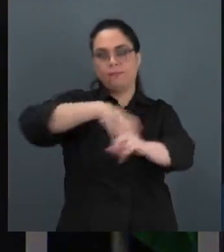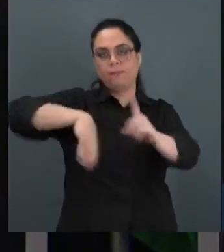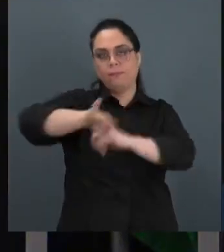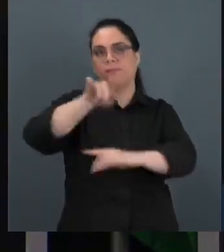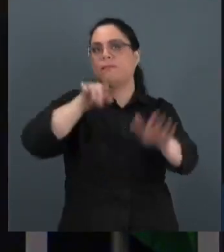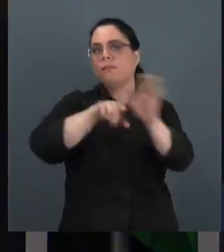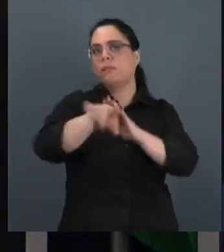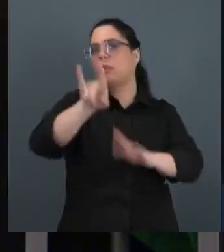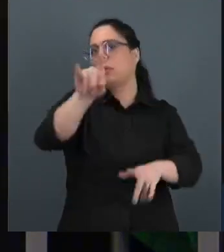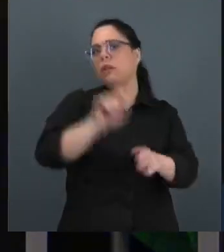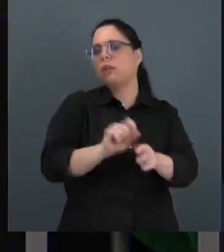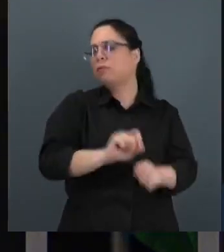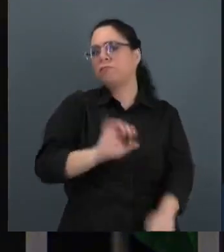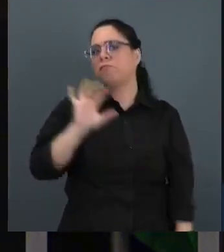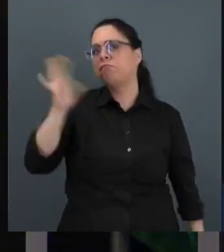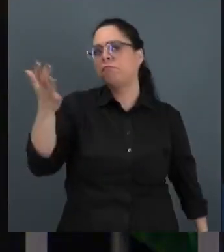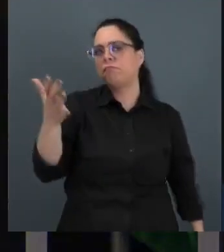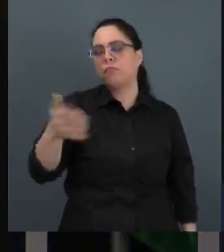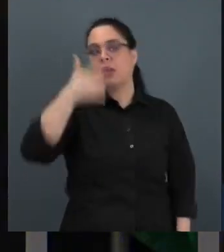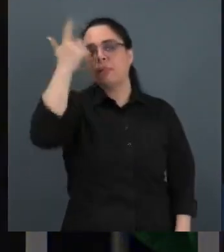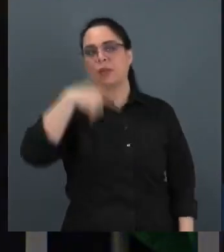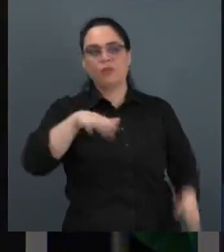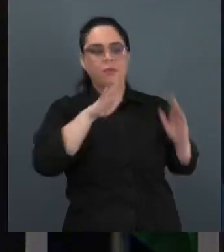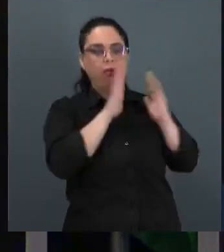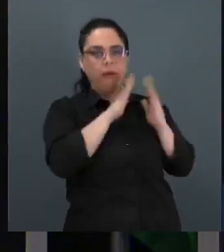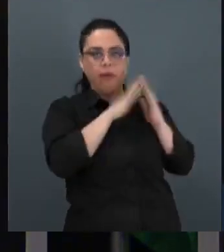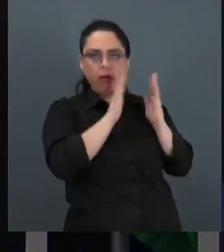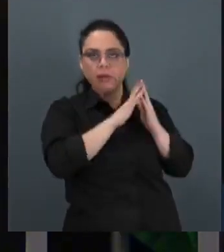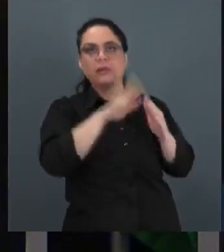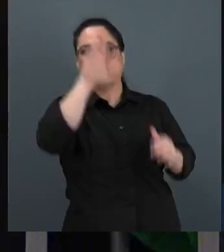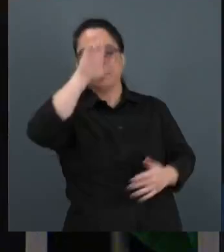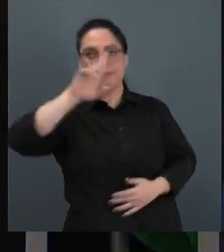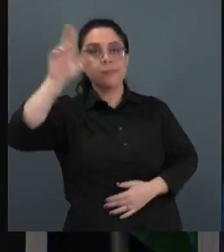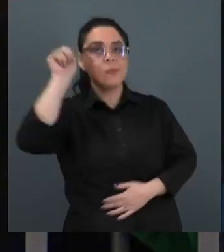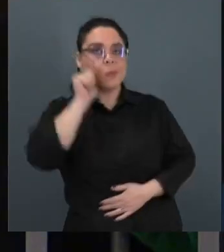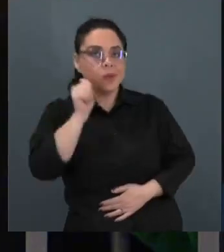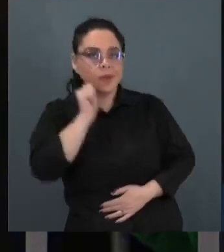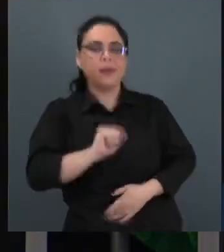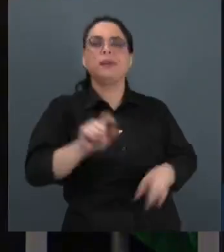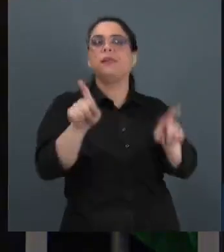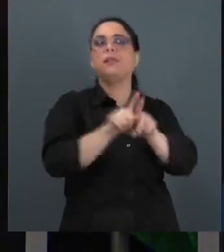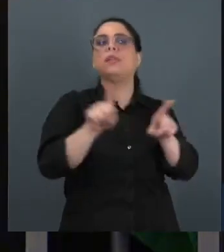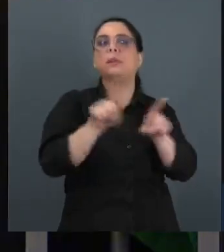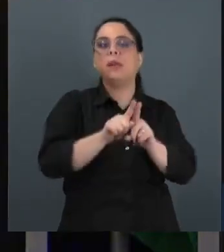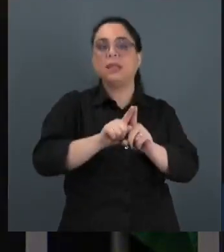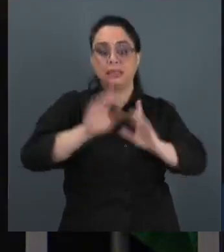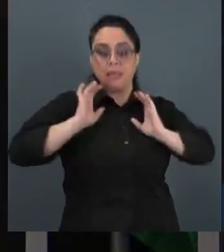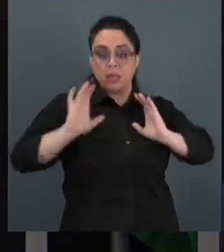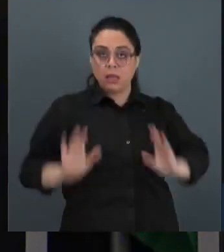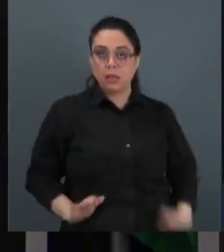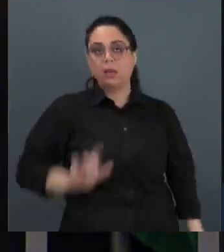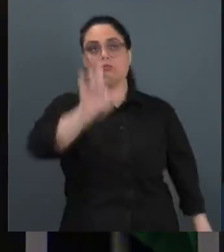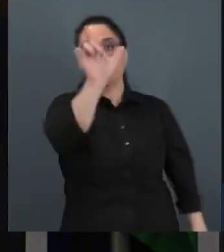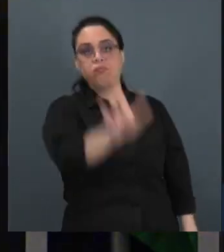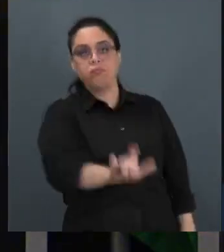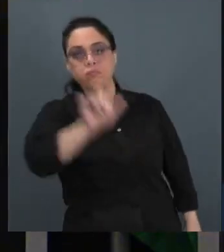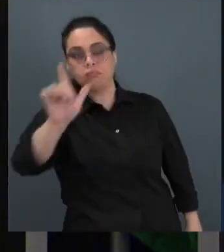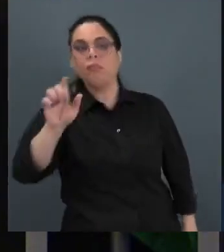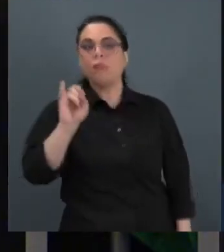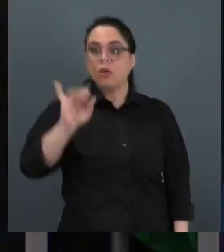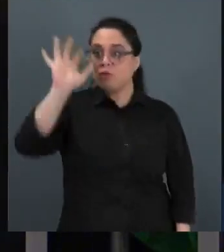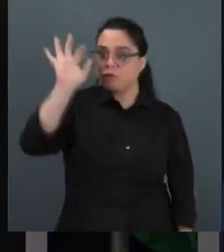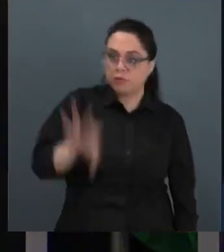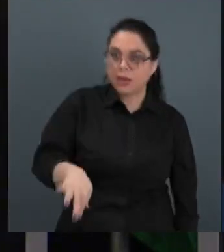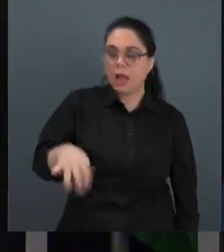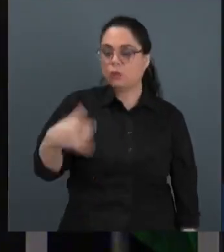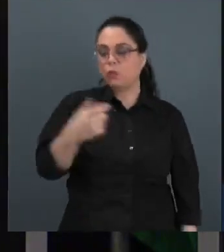acontecendo. Pergunte às donas de casa, pergunte ao cidadão brasileiro se no final de 2022, com os recursos